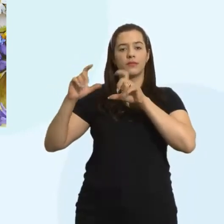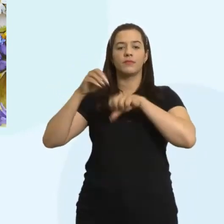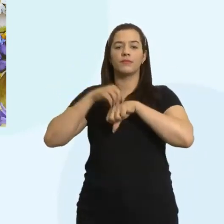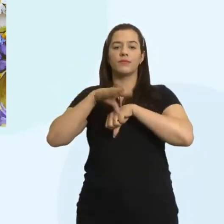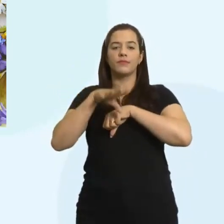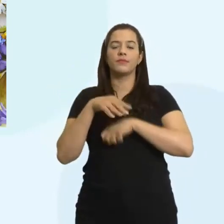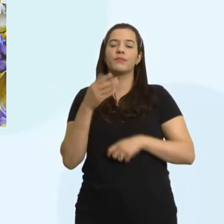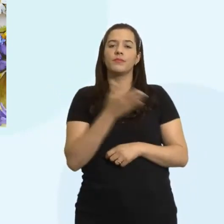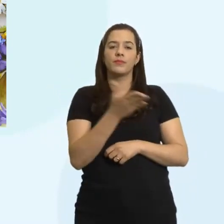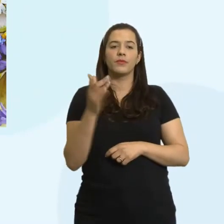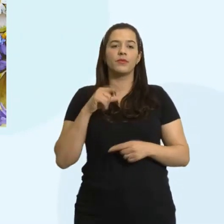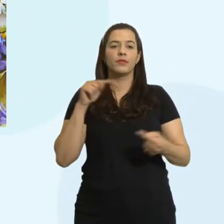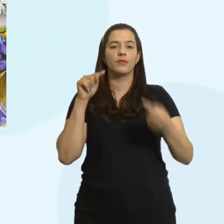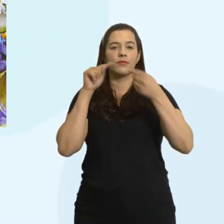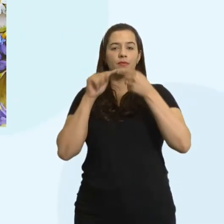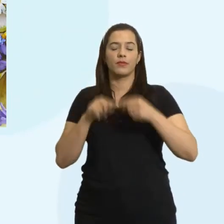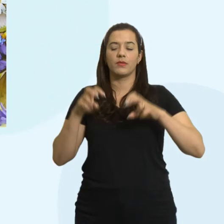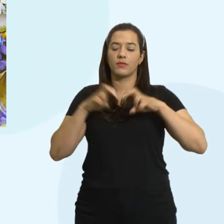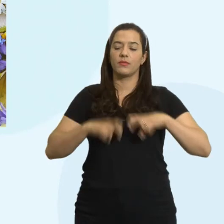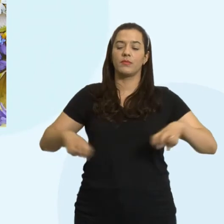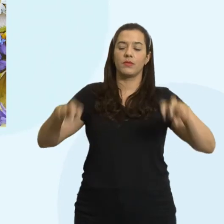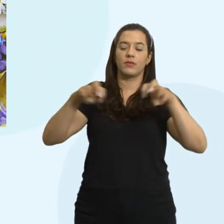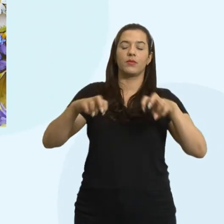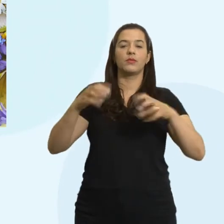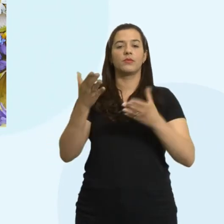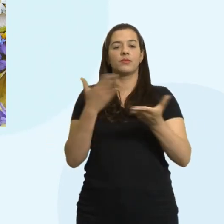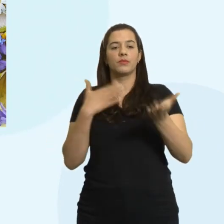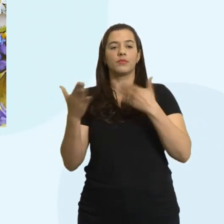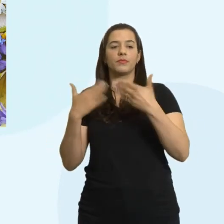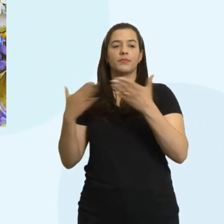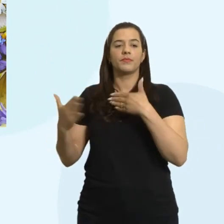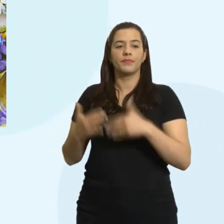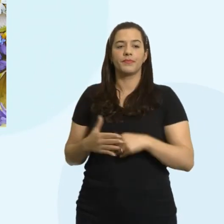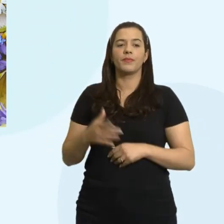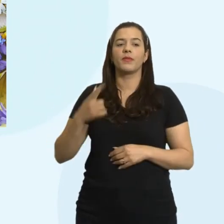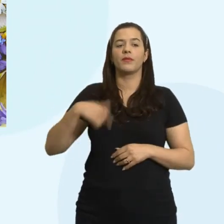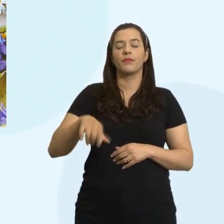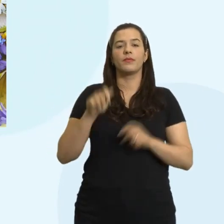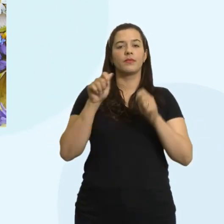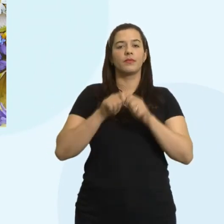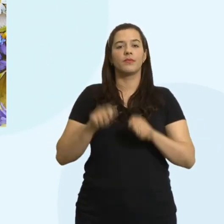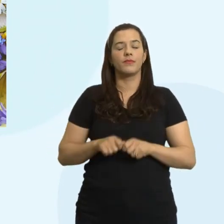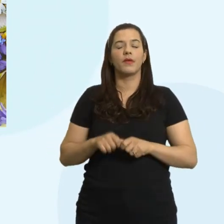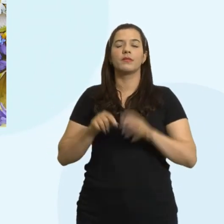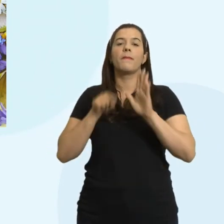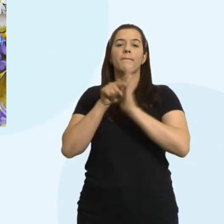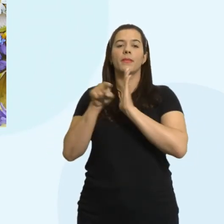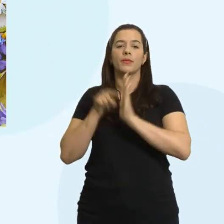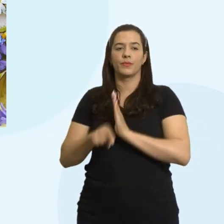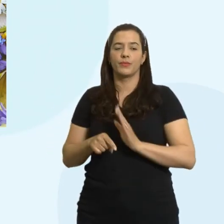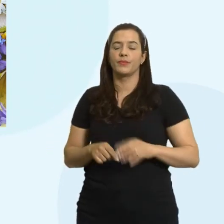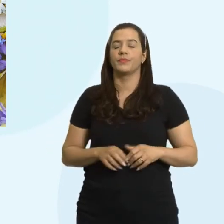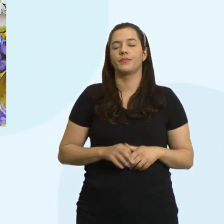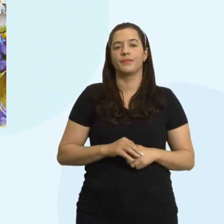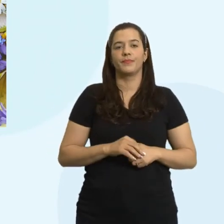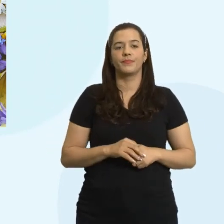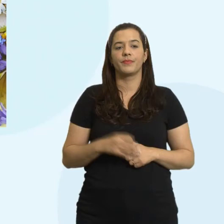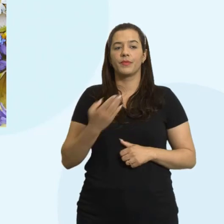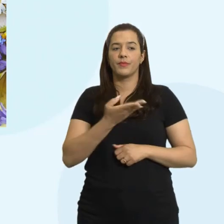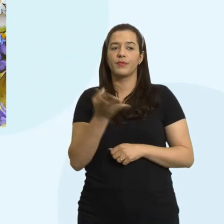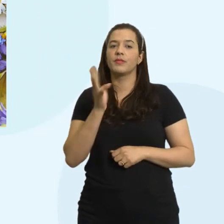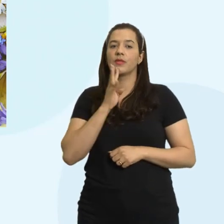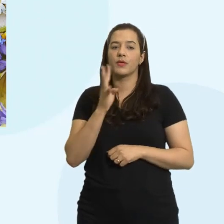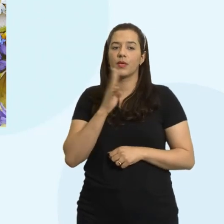é que vocês realizem uma roda de conversa com os estudantes e façam os seguintes questionamentos. Conhecem